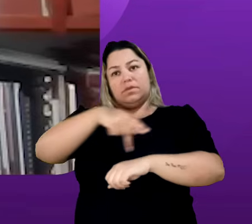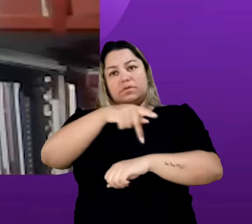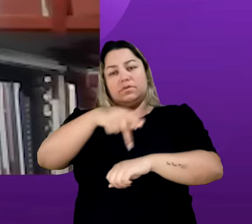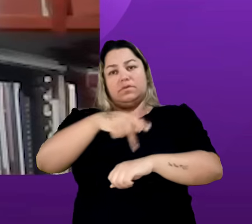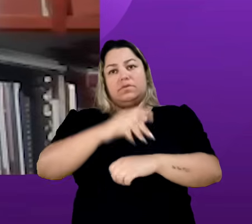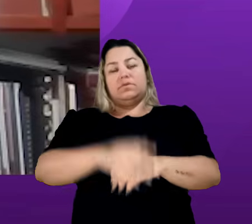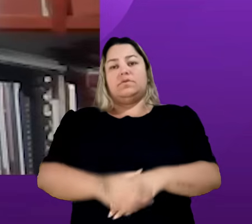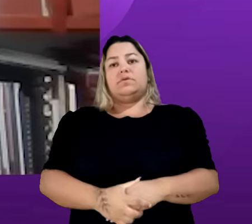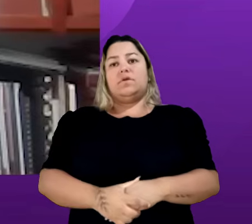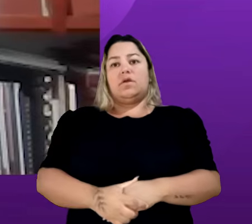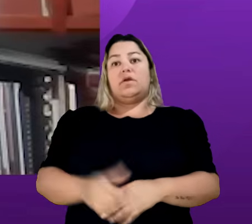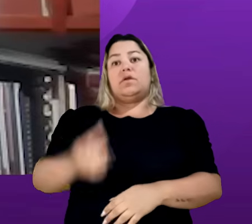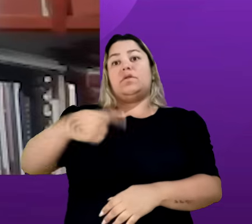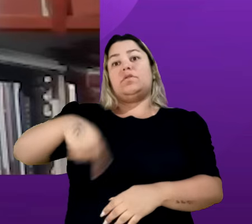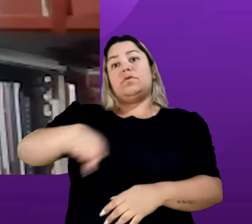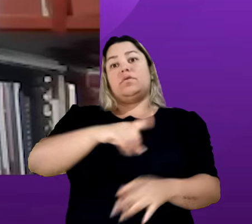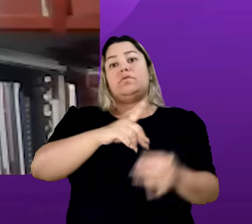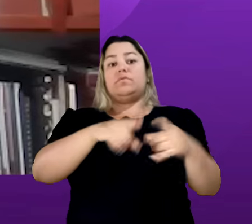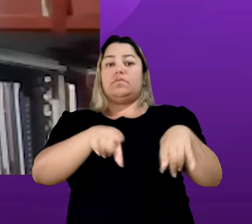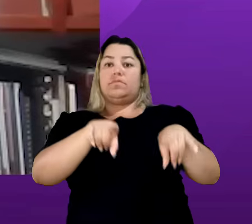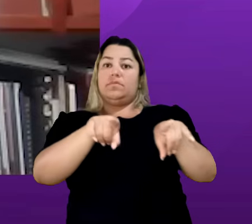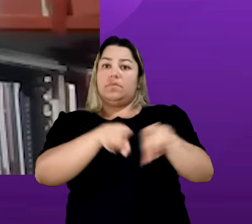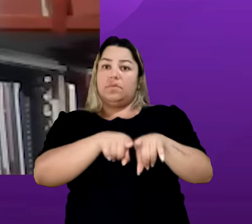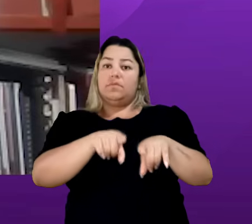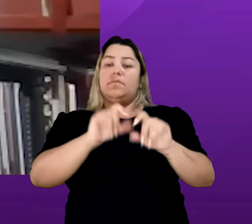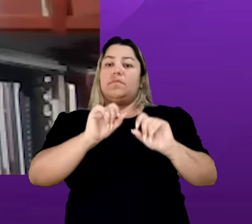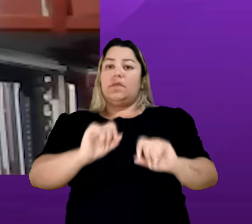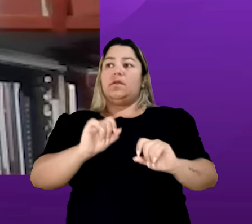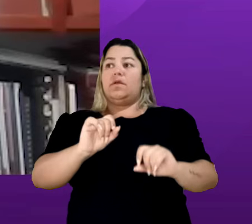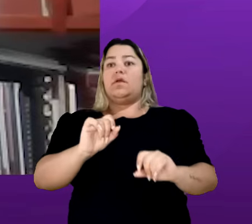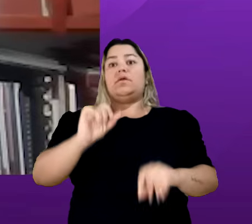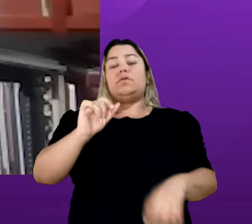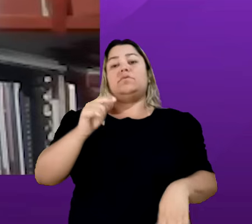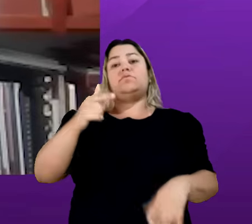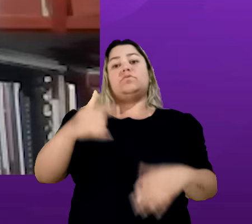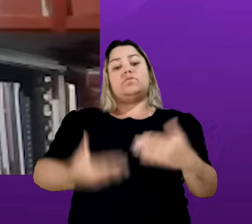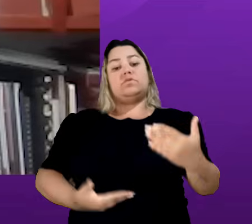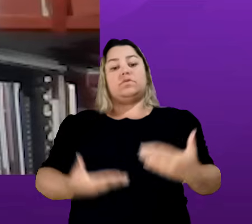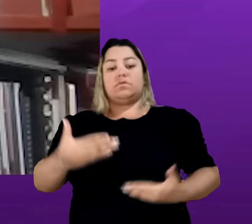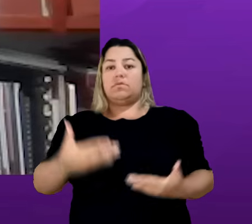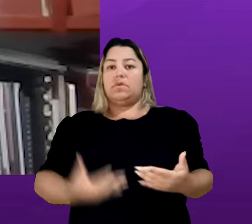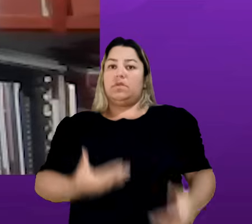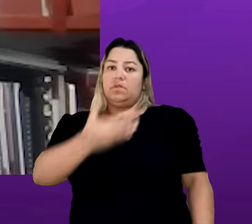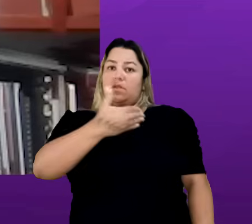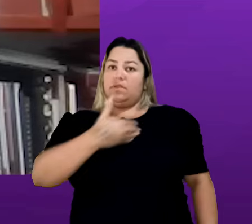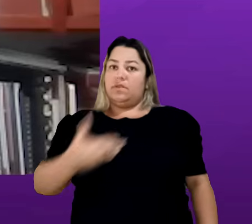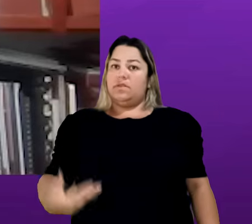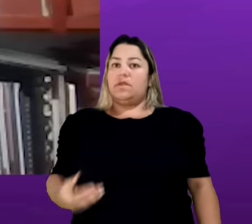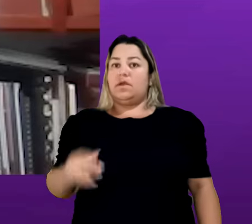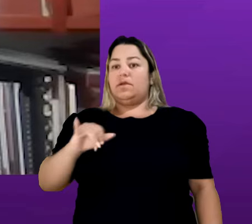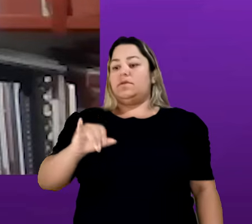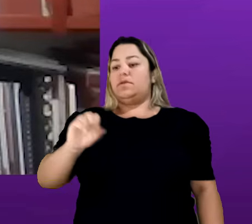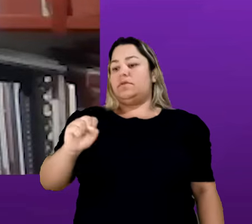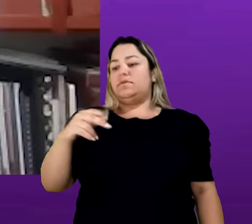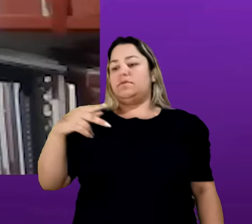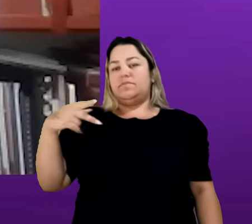filiamos a Federação, a Internacional do Serviço Público, na ISP. E naquele